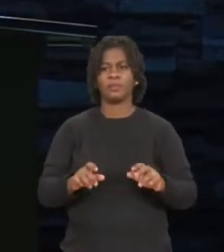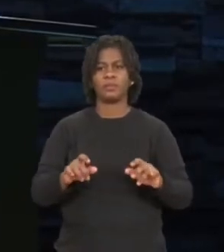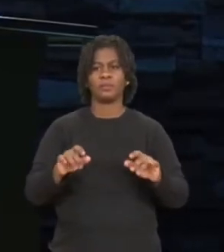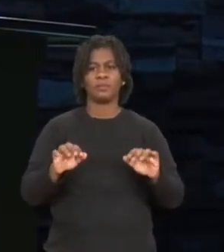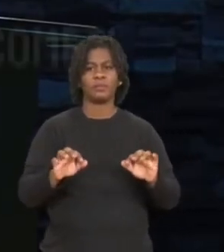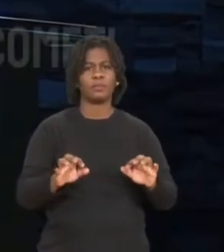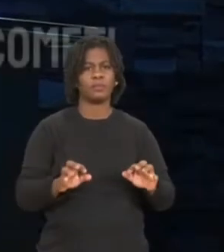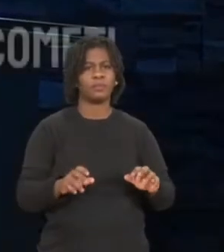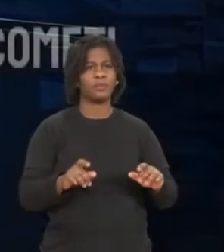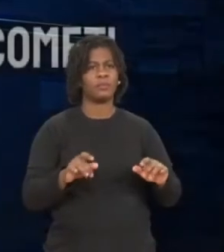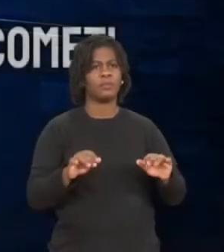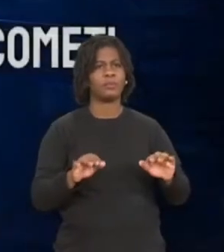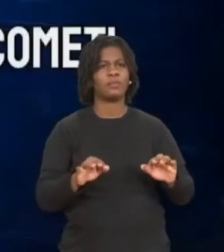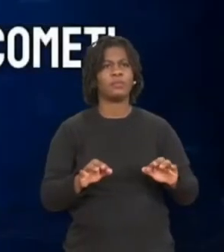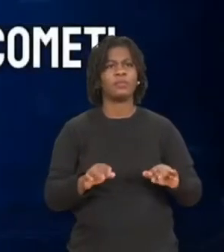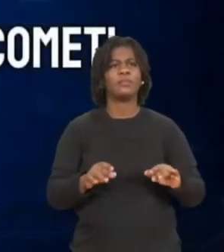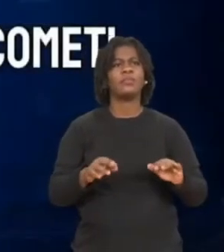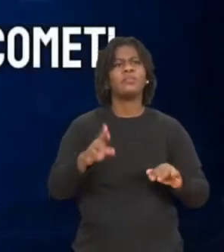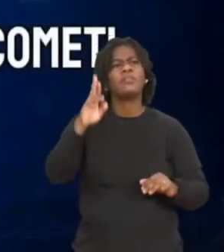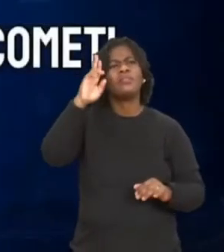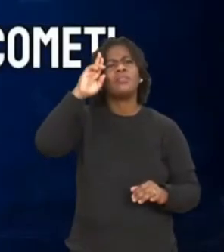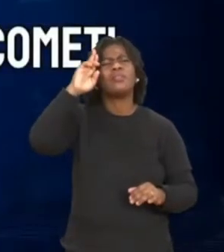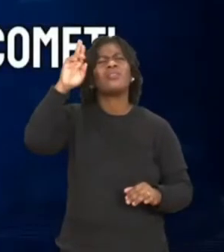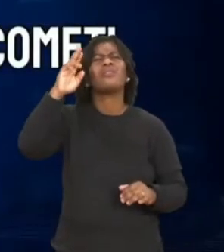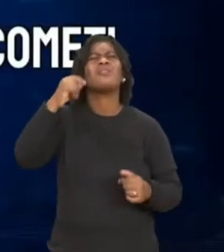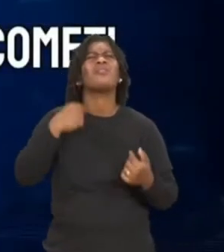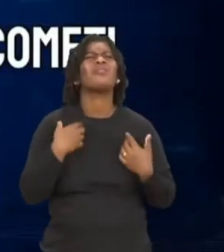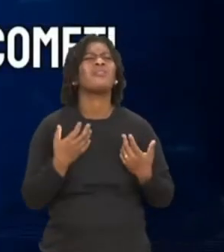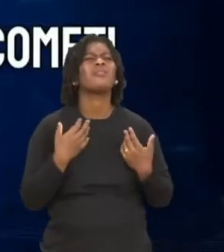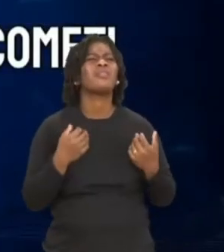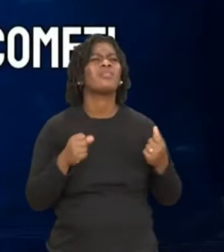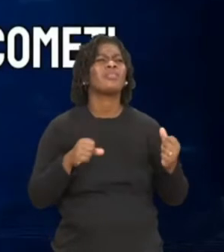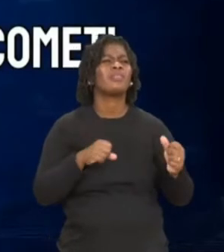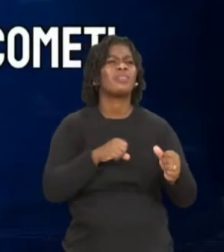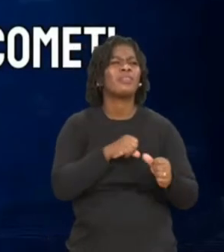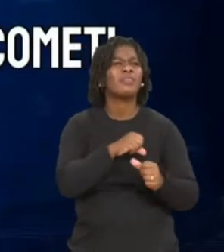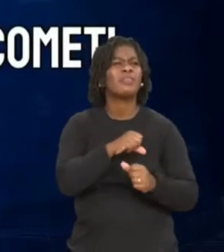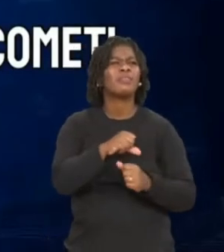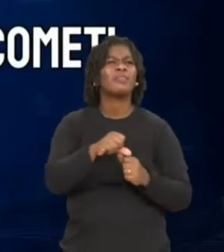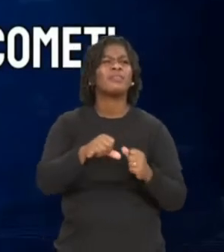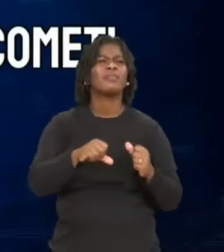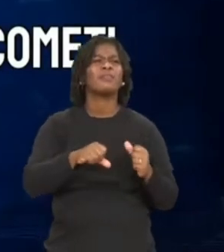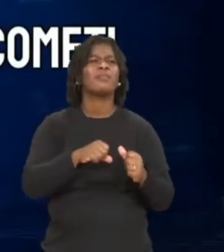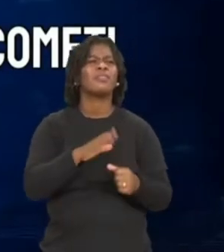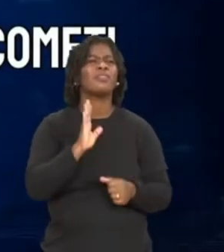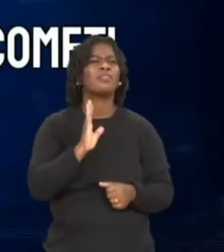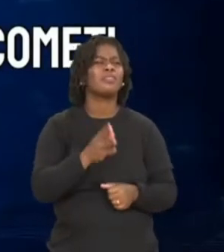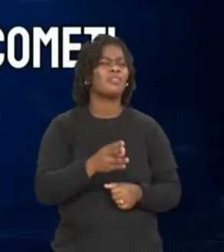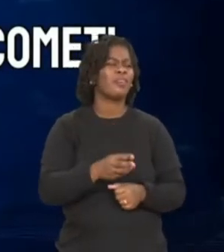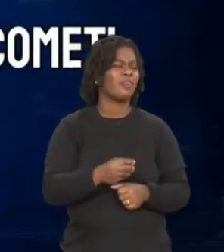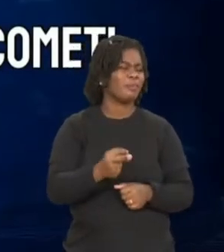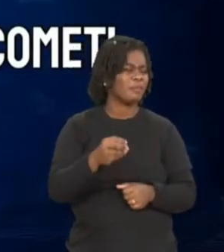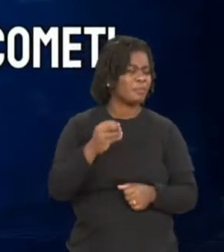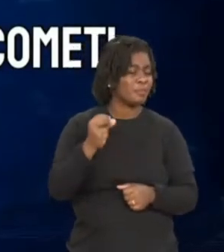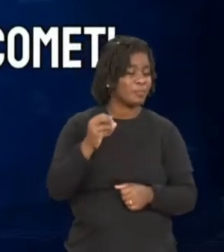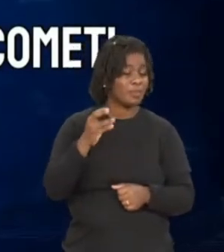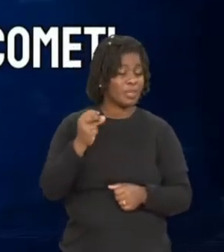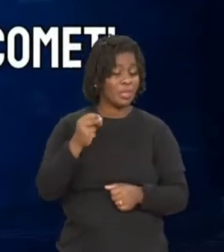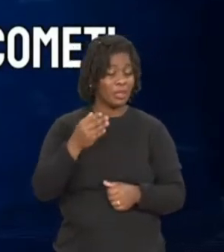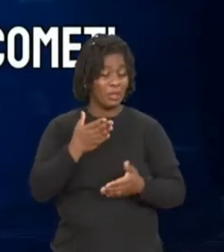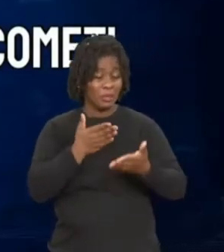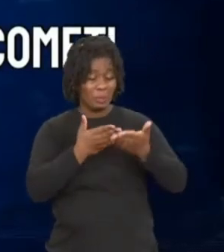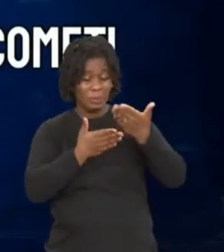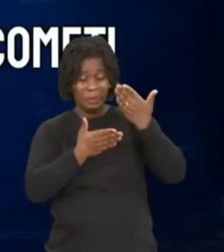Senhor, há tanto tempo que eu tento mudar. E do meu passado me livrar.